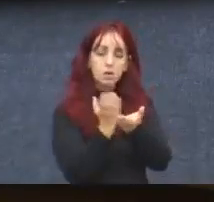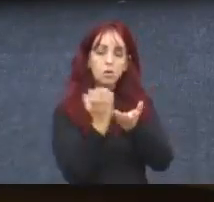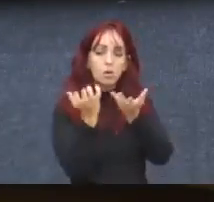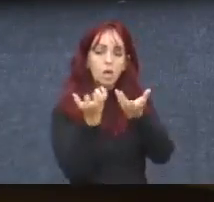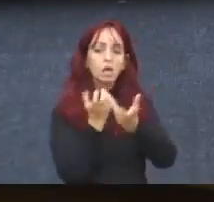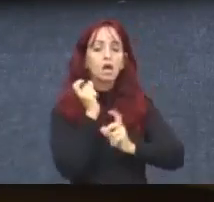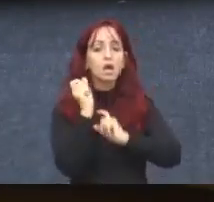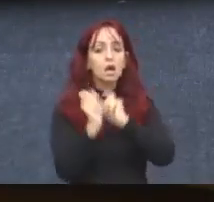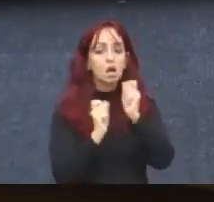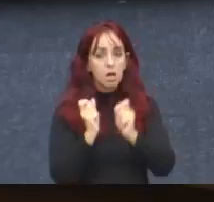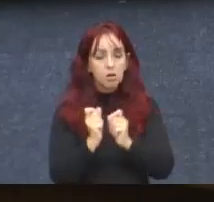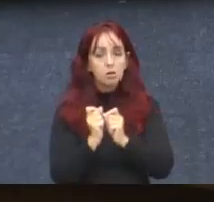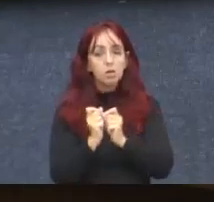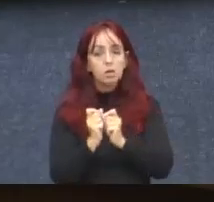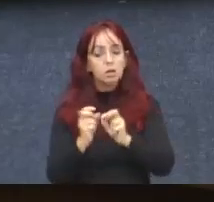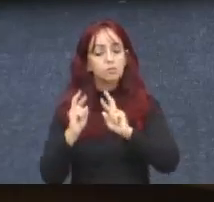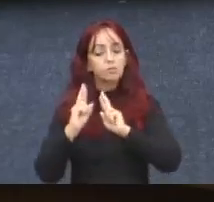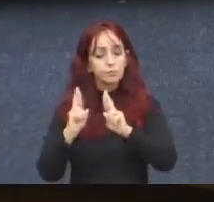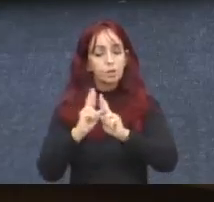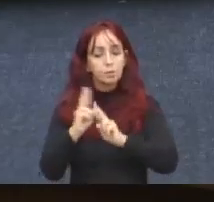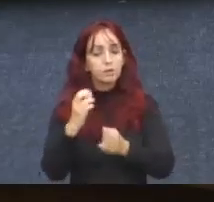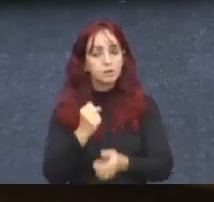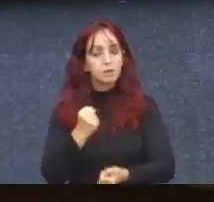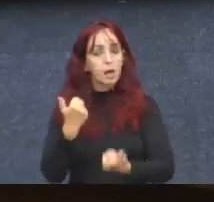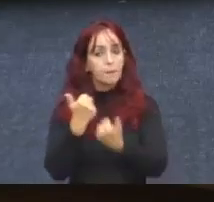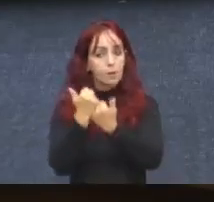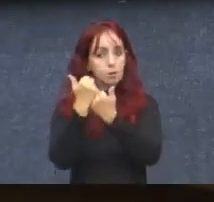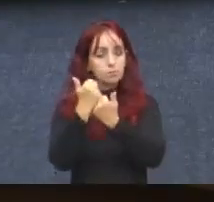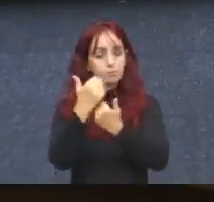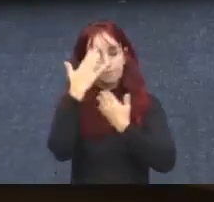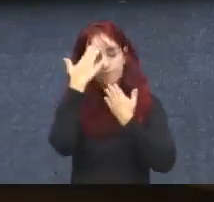aí contar com o apoio de todos os vereadores. Obrigado,